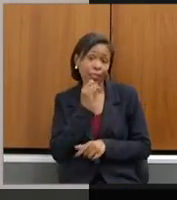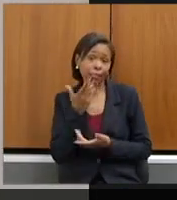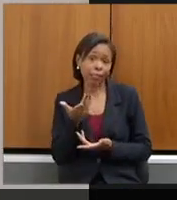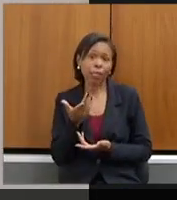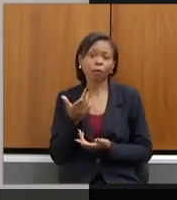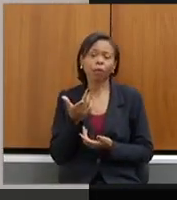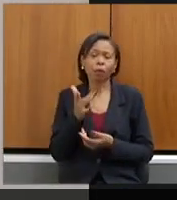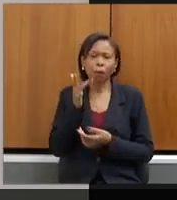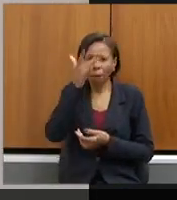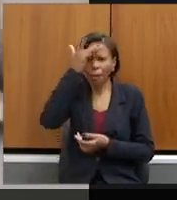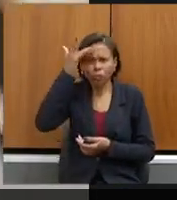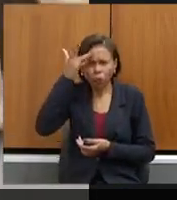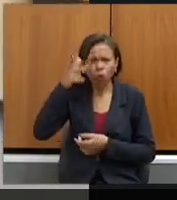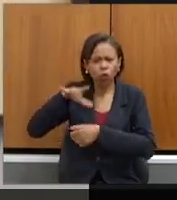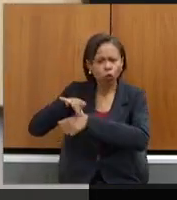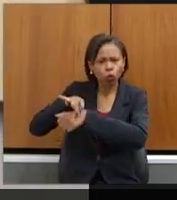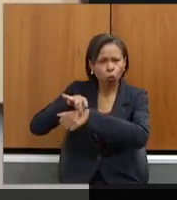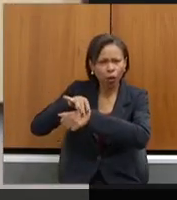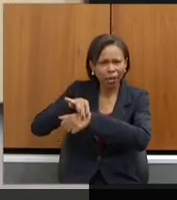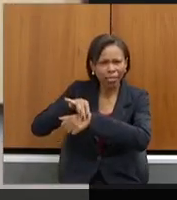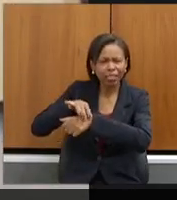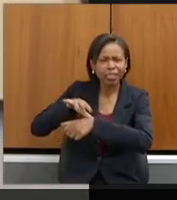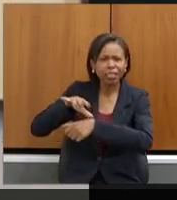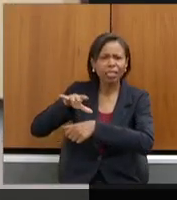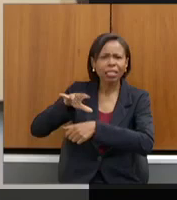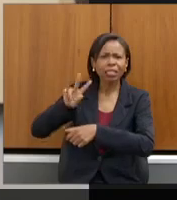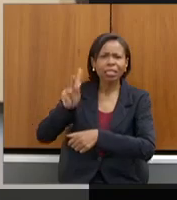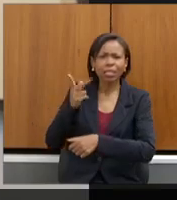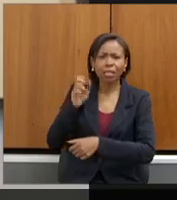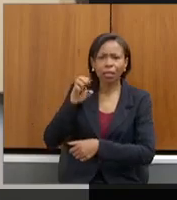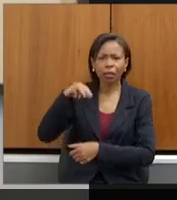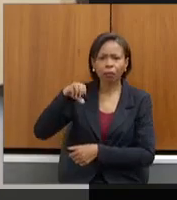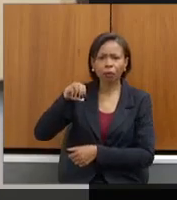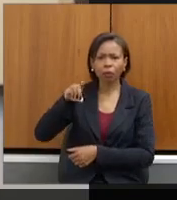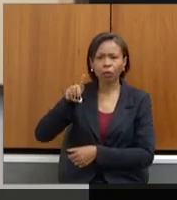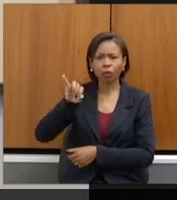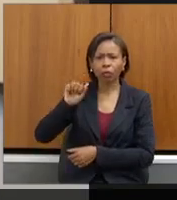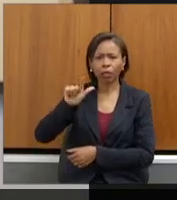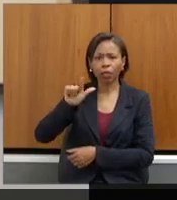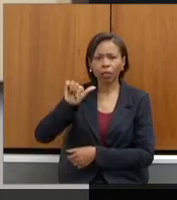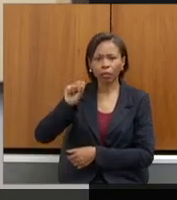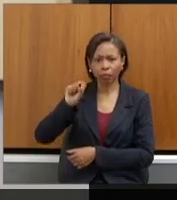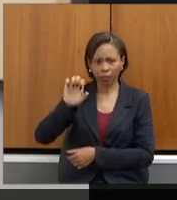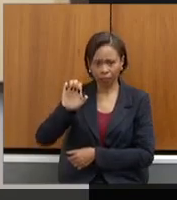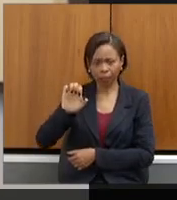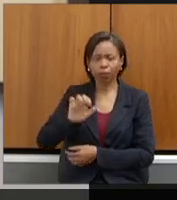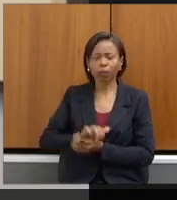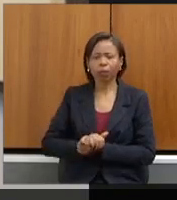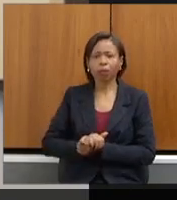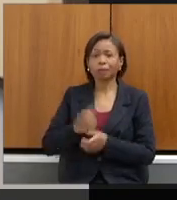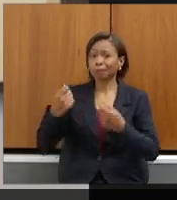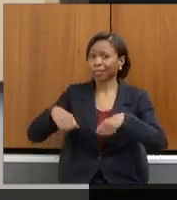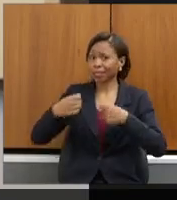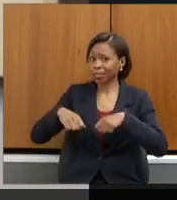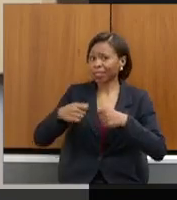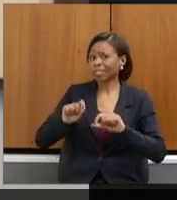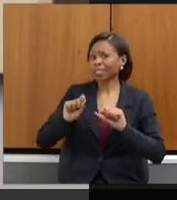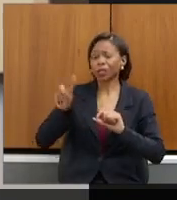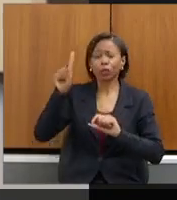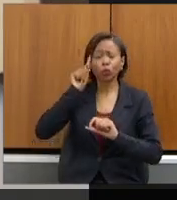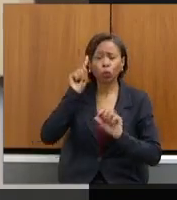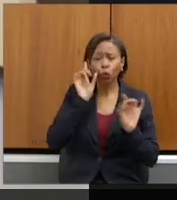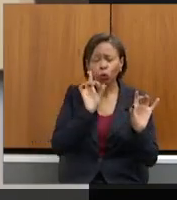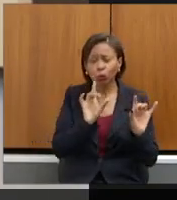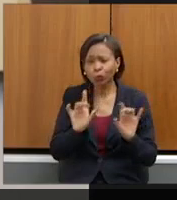os doentes de hemodiálise eles é tem é que andar no carro